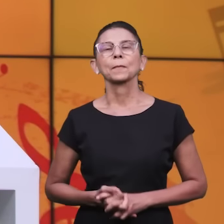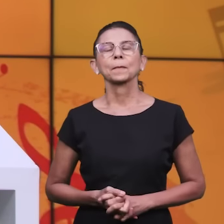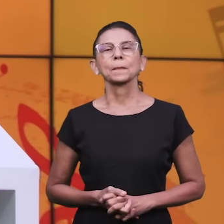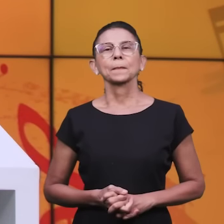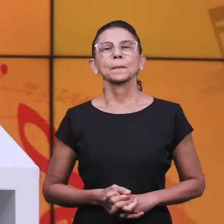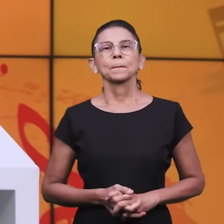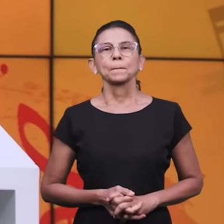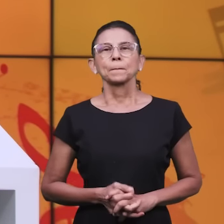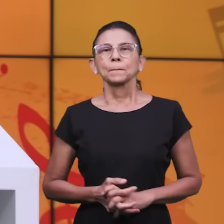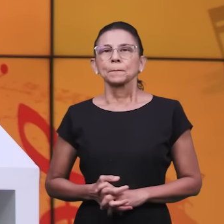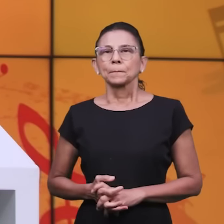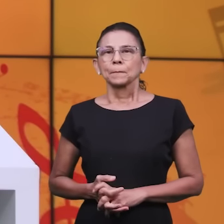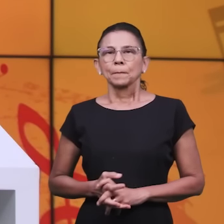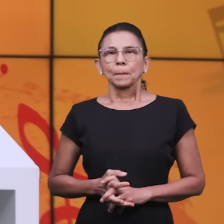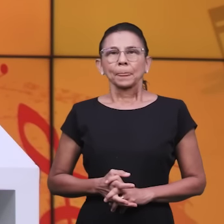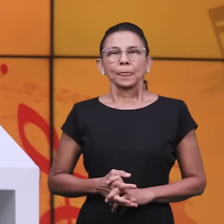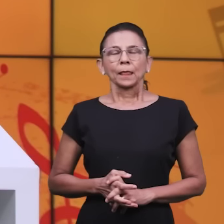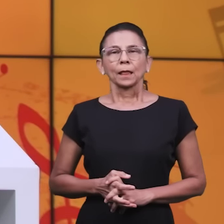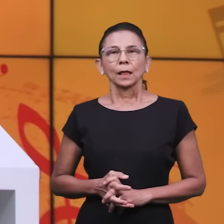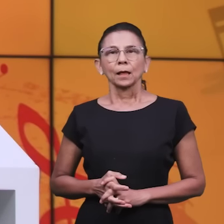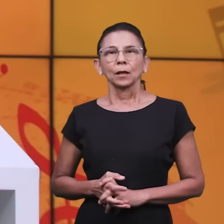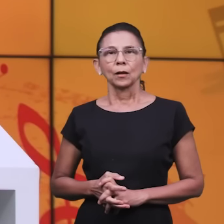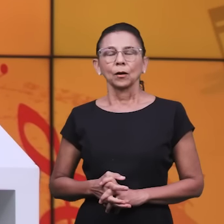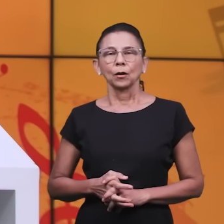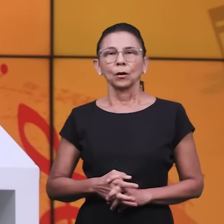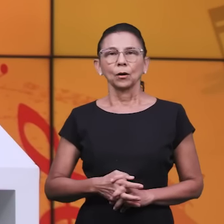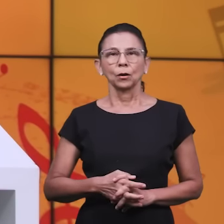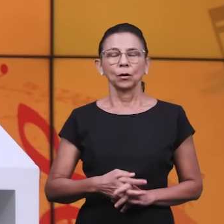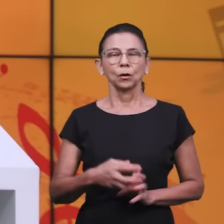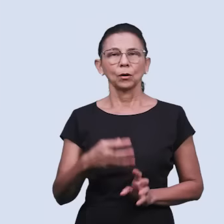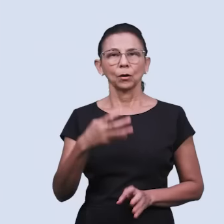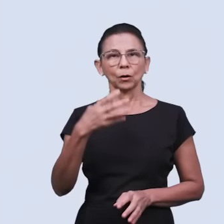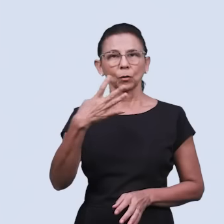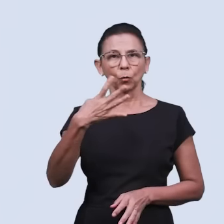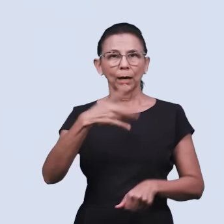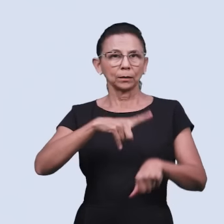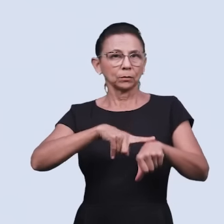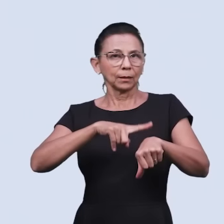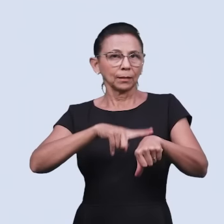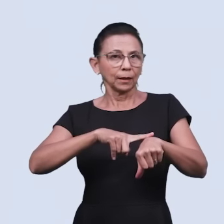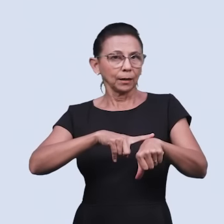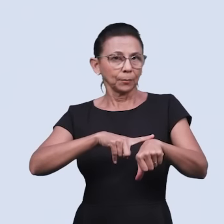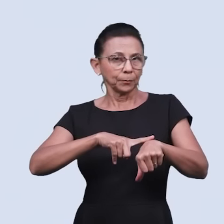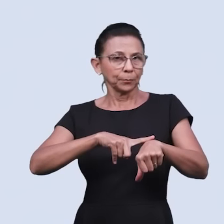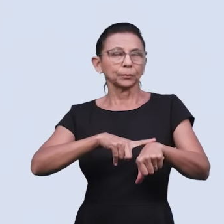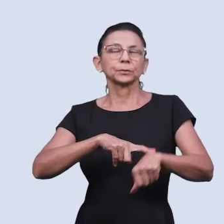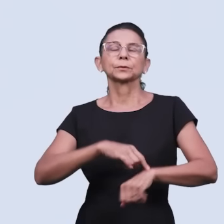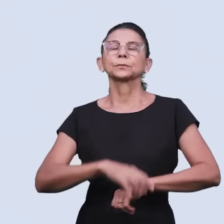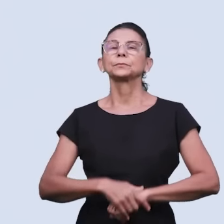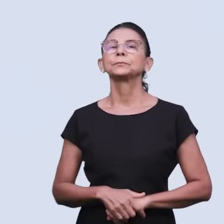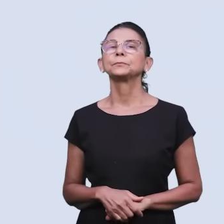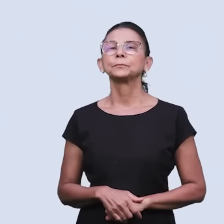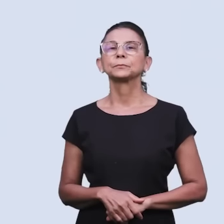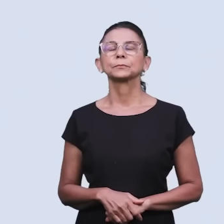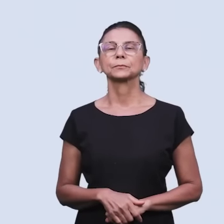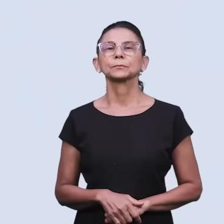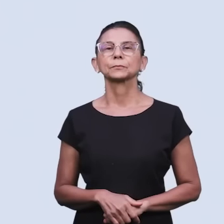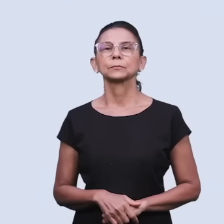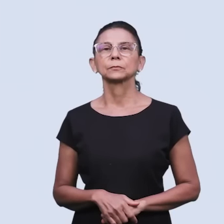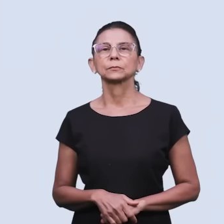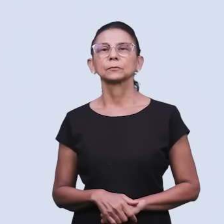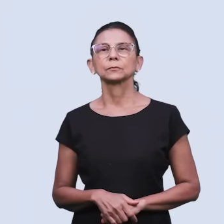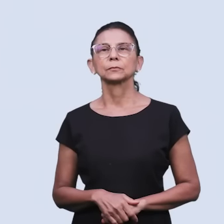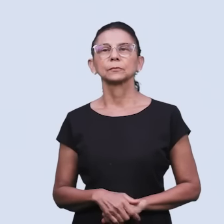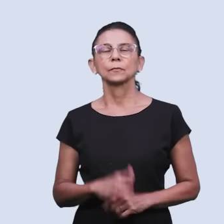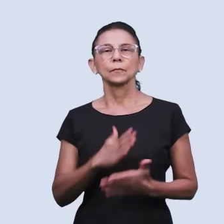Nós sabemos que este louvor está no compasso quaternário, por isso temos 4 tempos. Mas